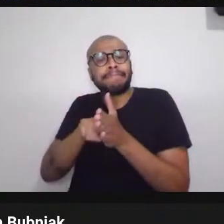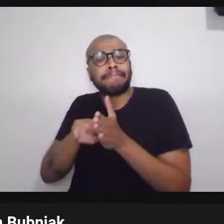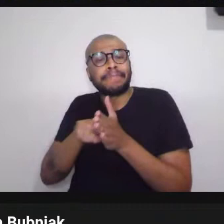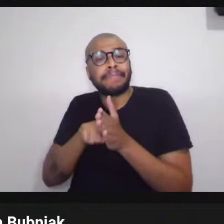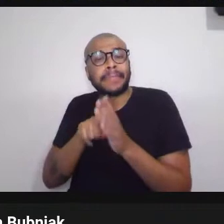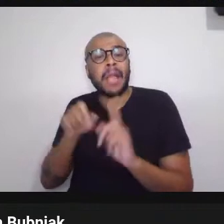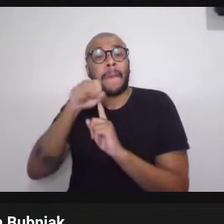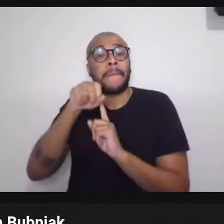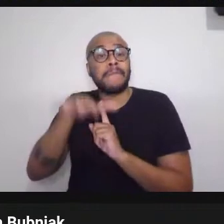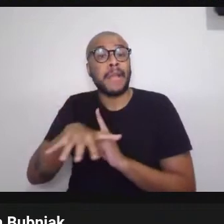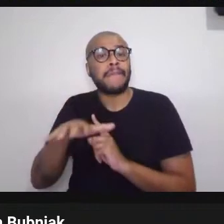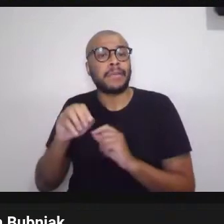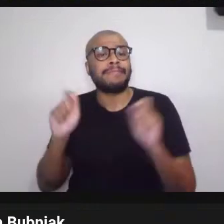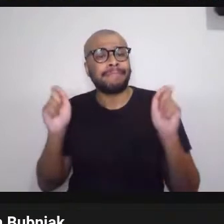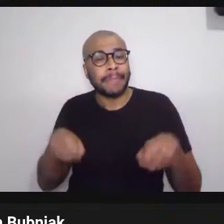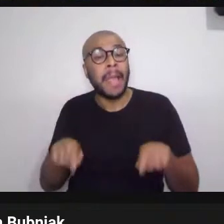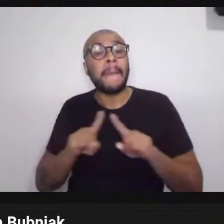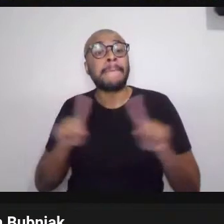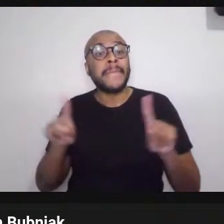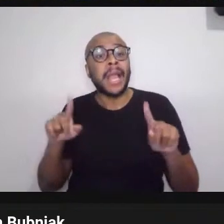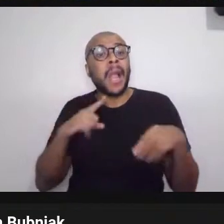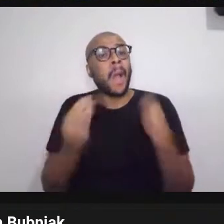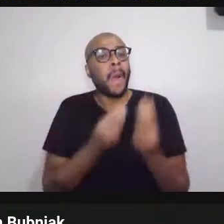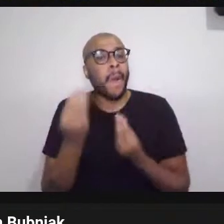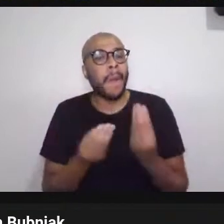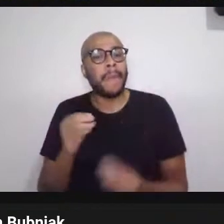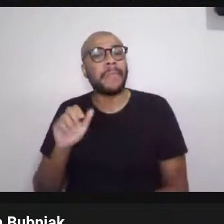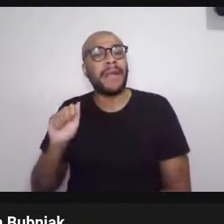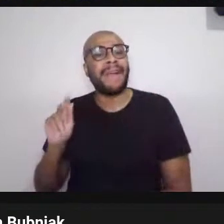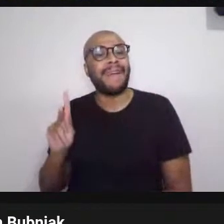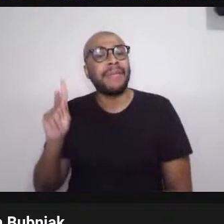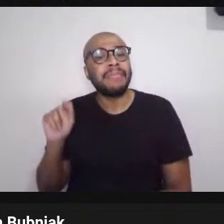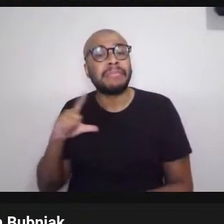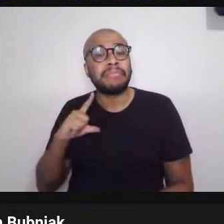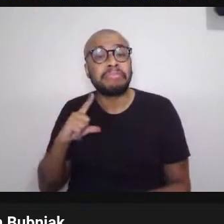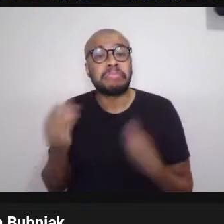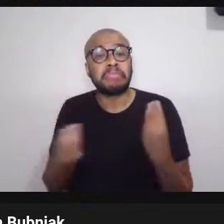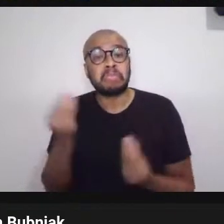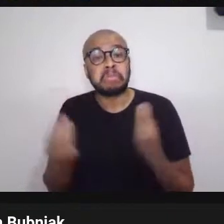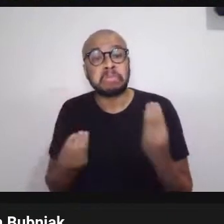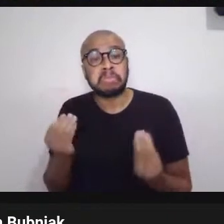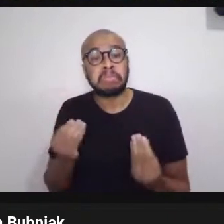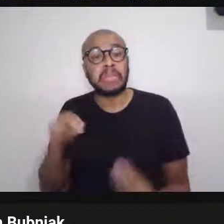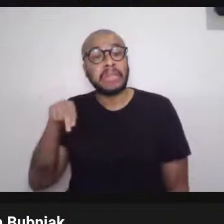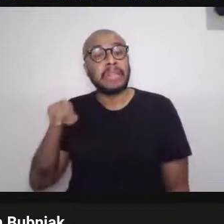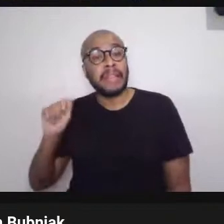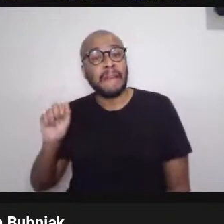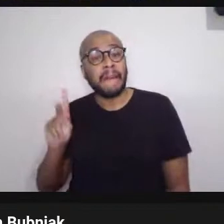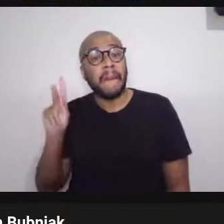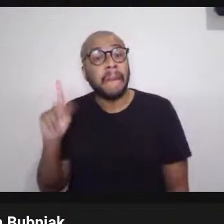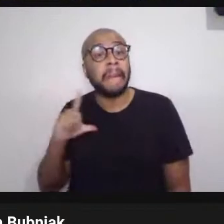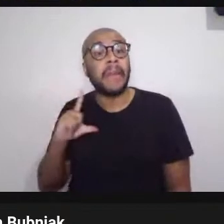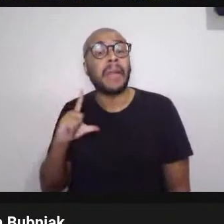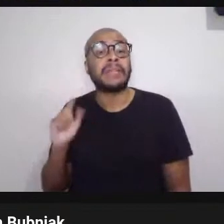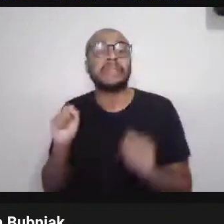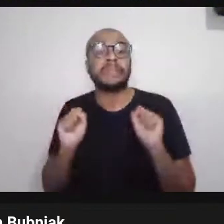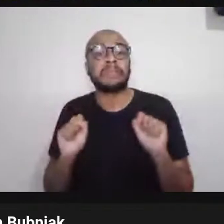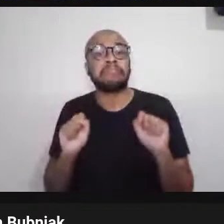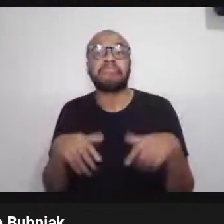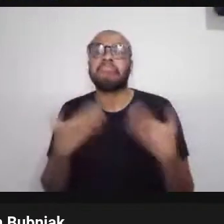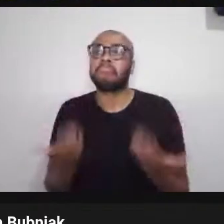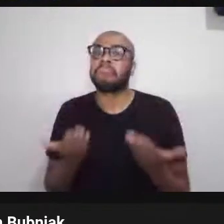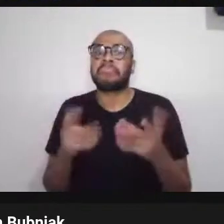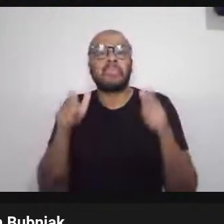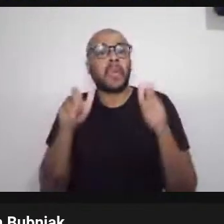fonte confiável. Esse sufixo "-ak", ele pode estar presente em nomes com relação